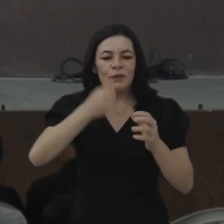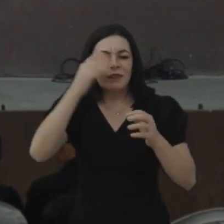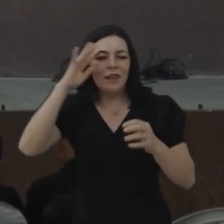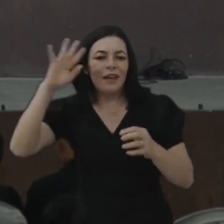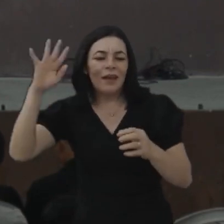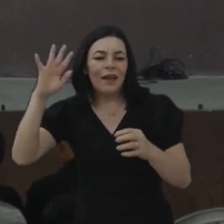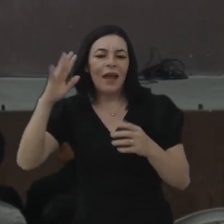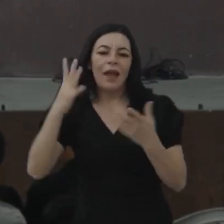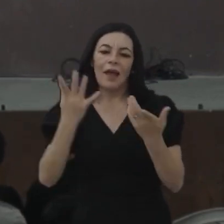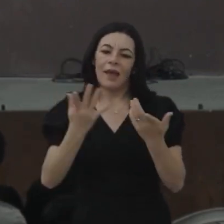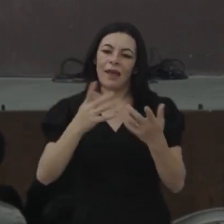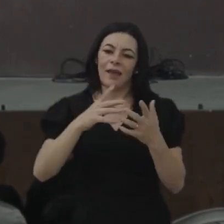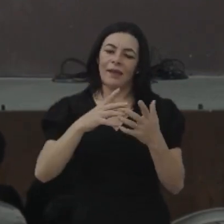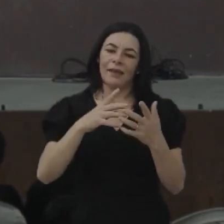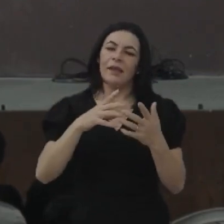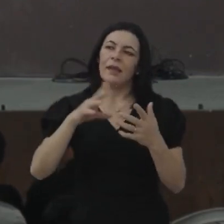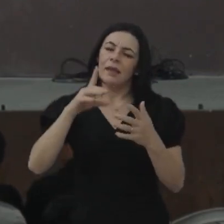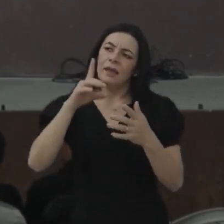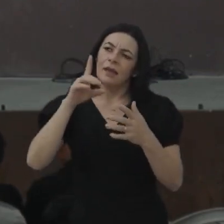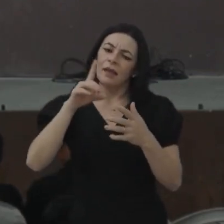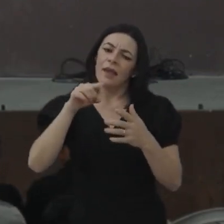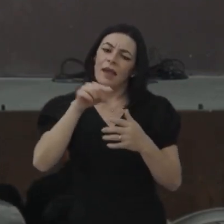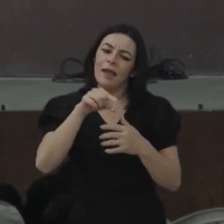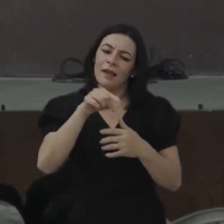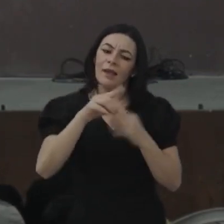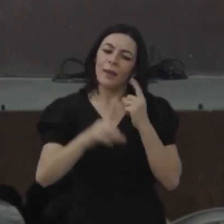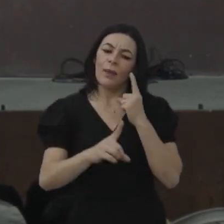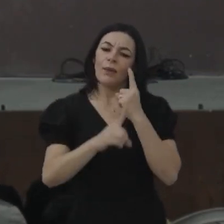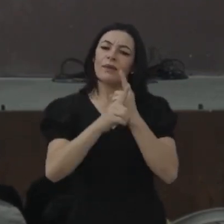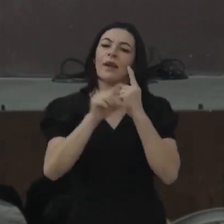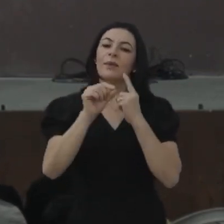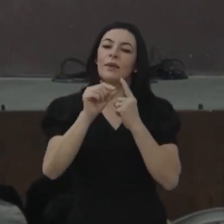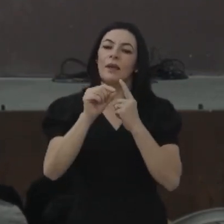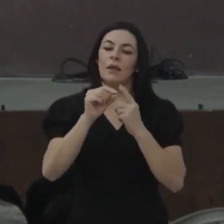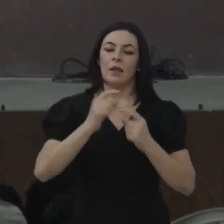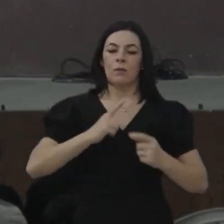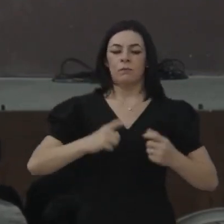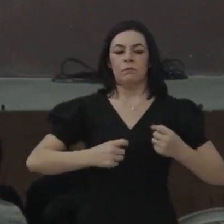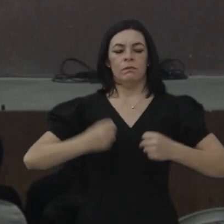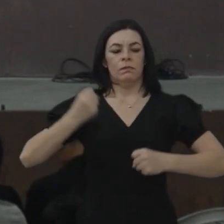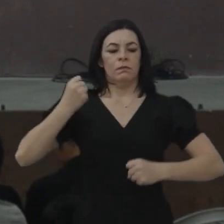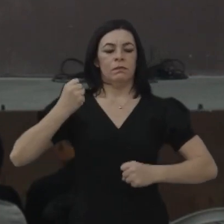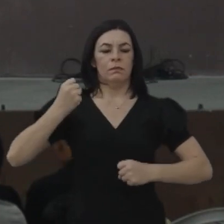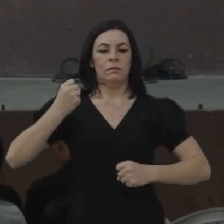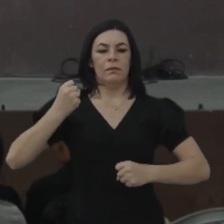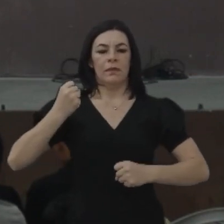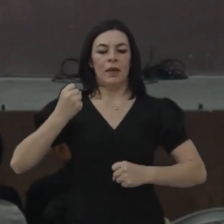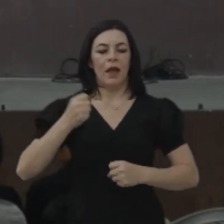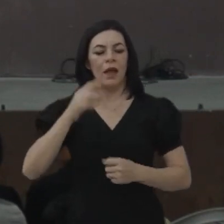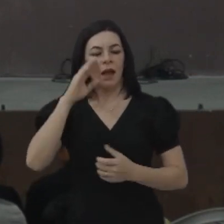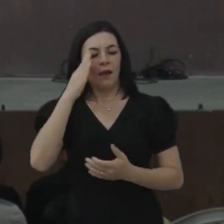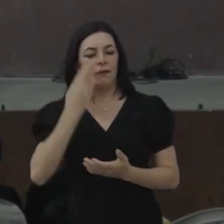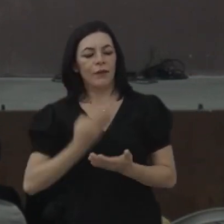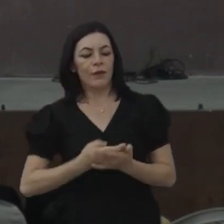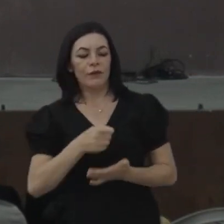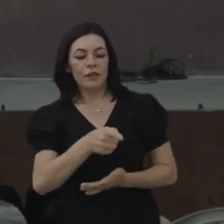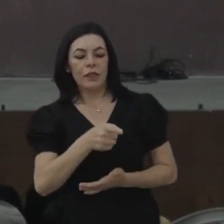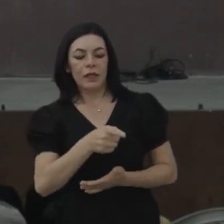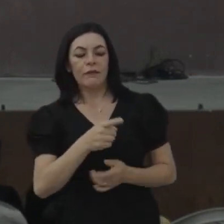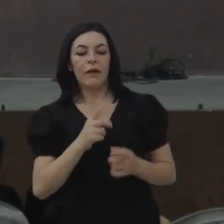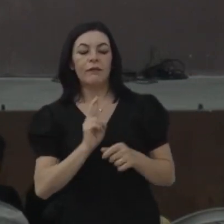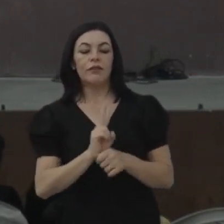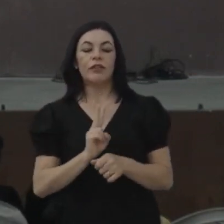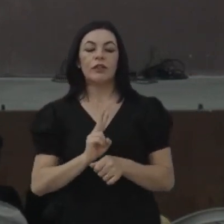e fez com que ele encontrasse favor aos olhos do carcereiro. Este confiou às mãos de José todos os presos que estavam no